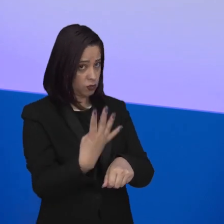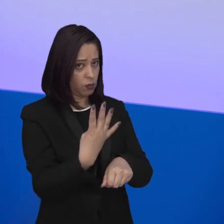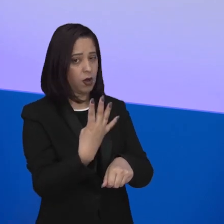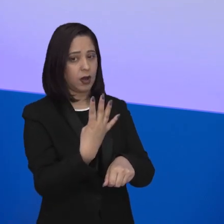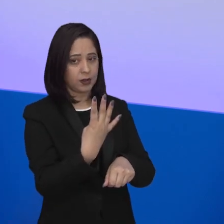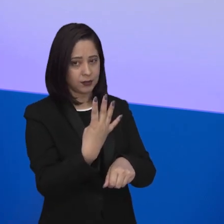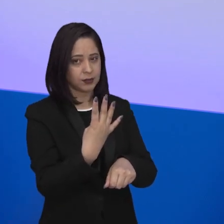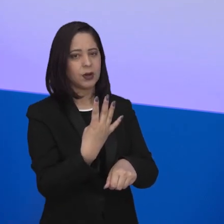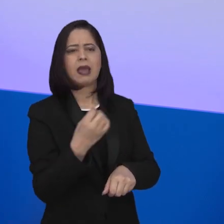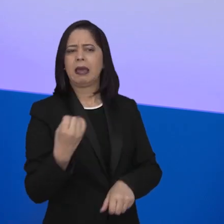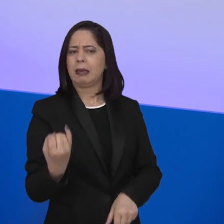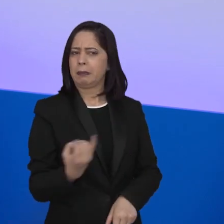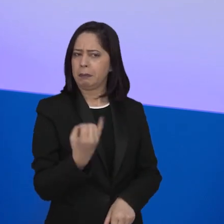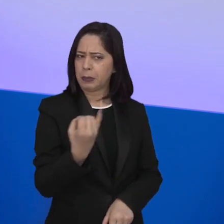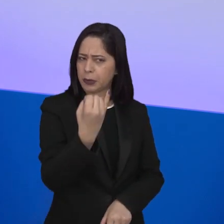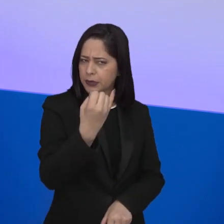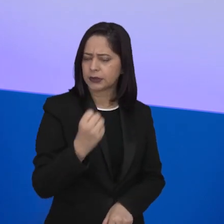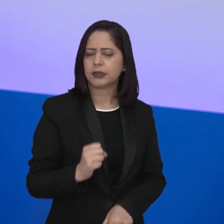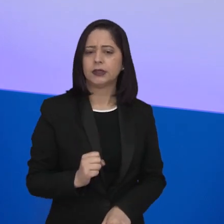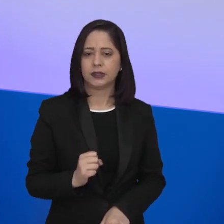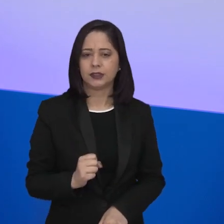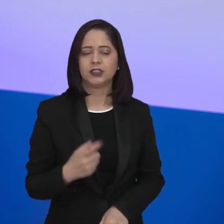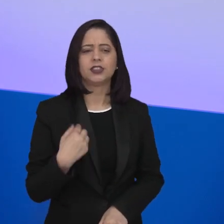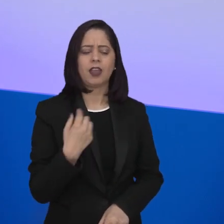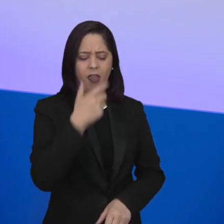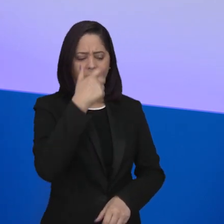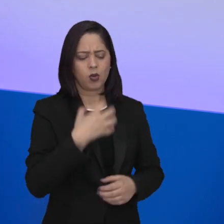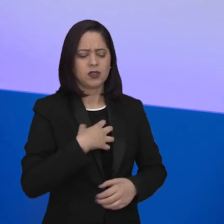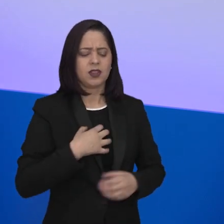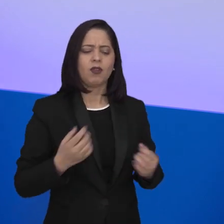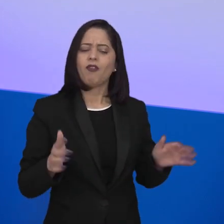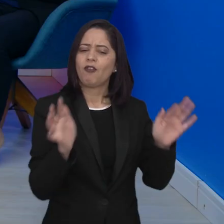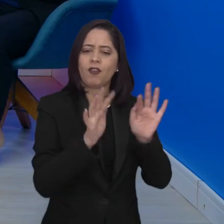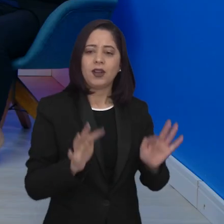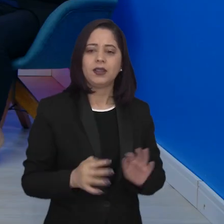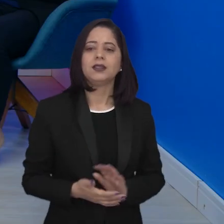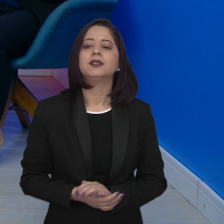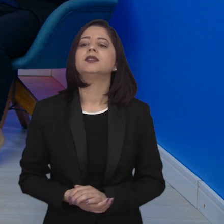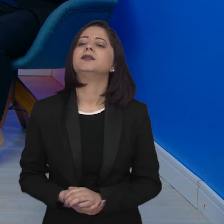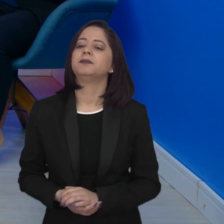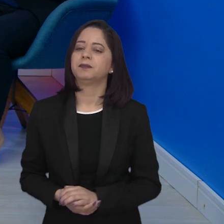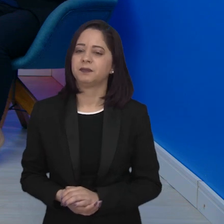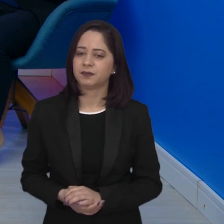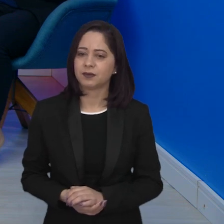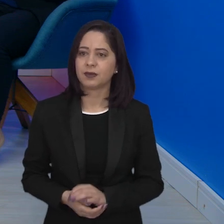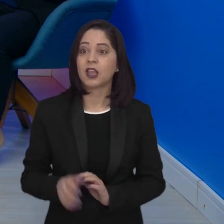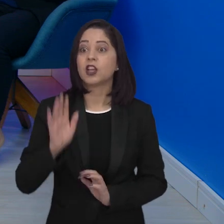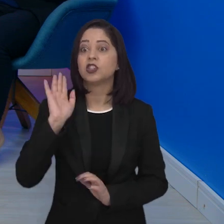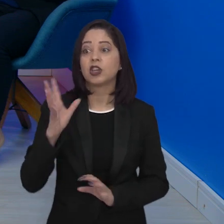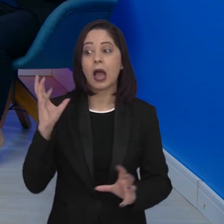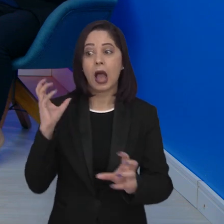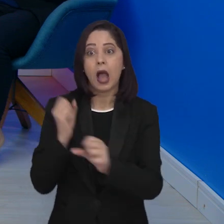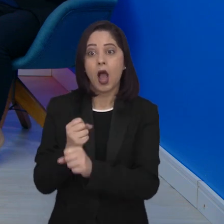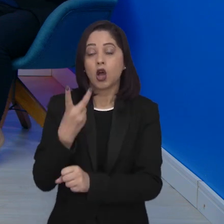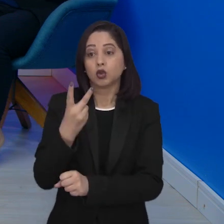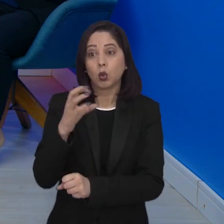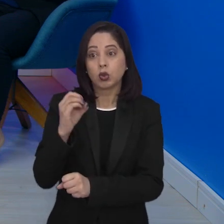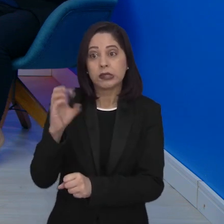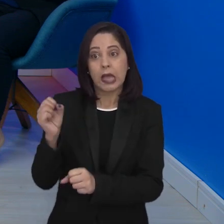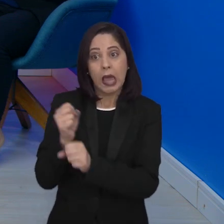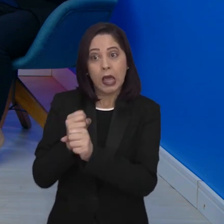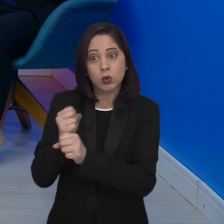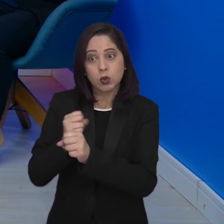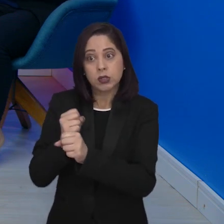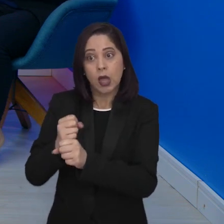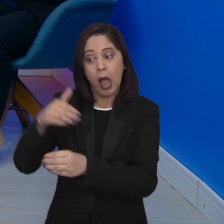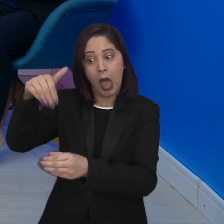ano relevante, um ano importante de eleições municipais, uma alegria participar com vocês aqui. E apesar, de já fazer 200 anos, hoje a gente tem